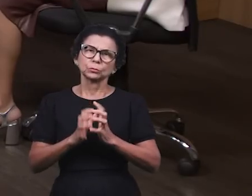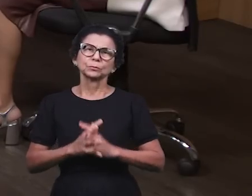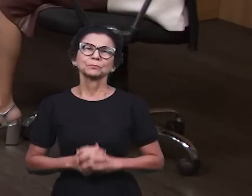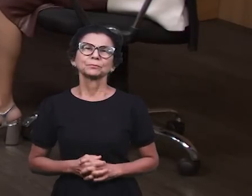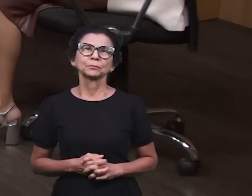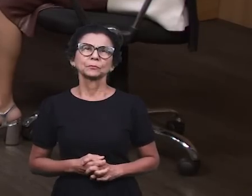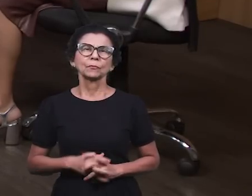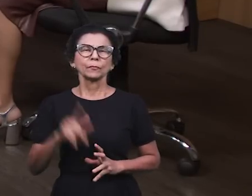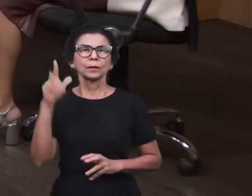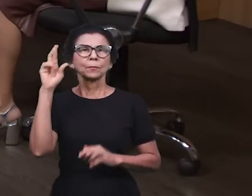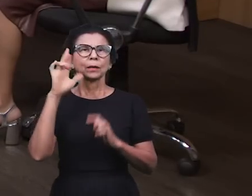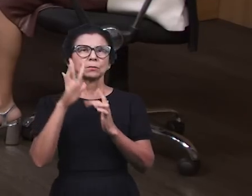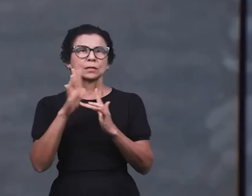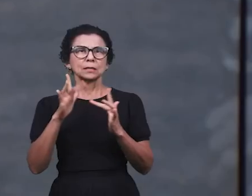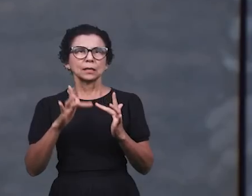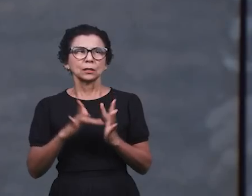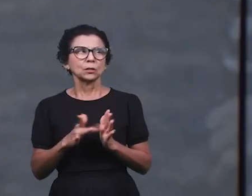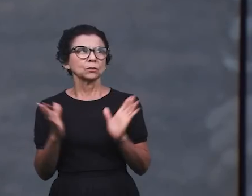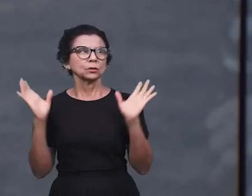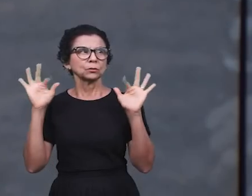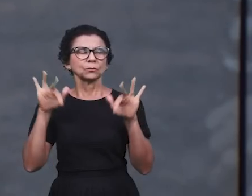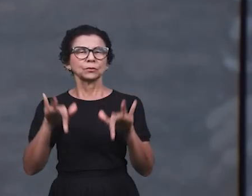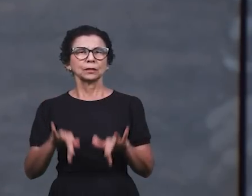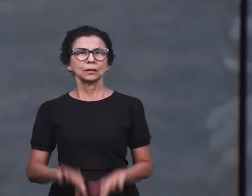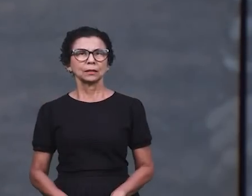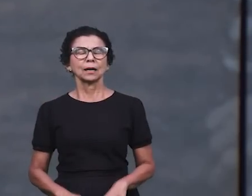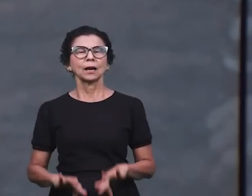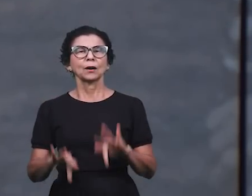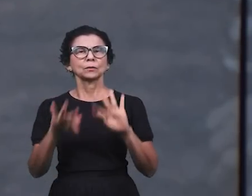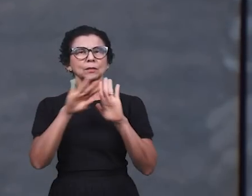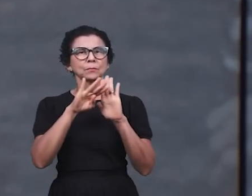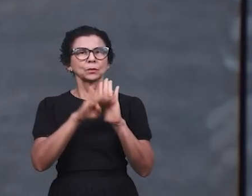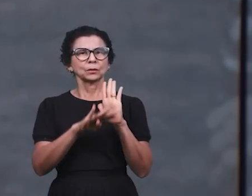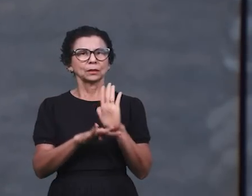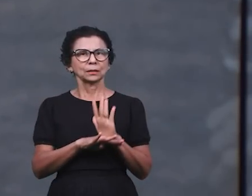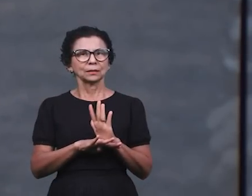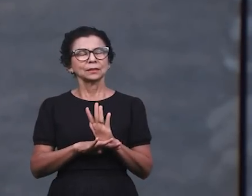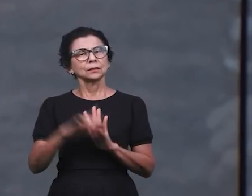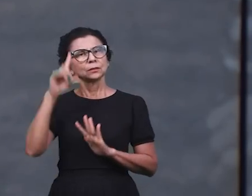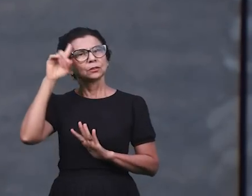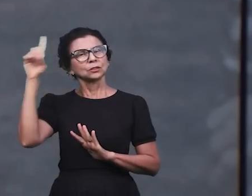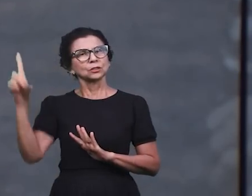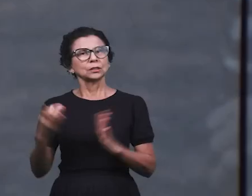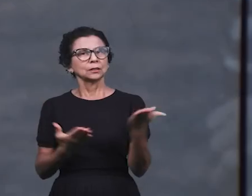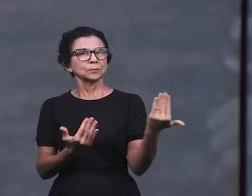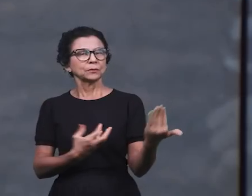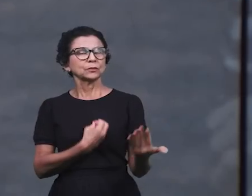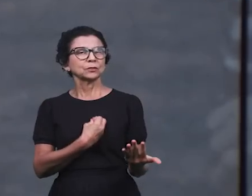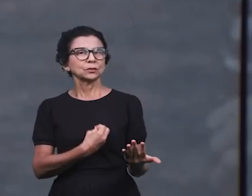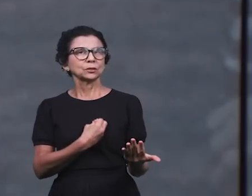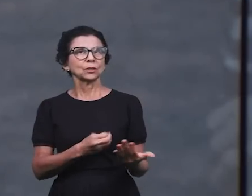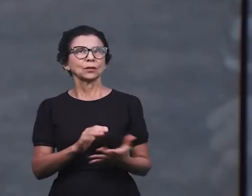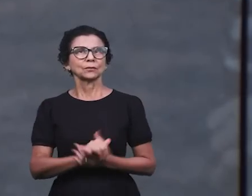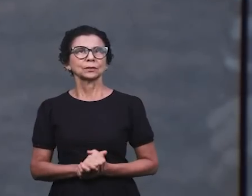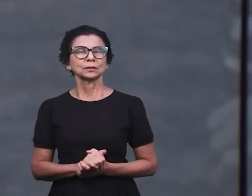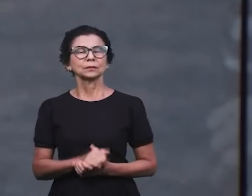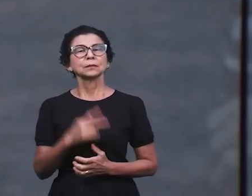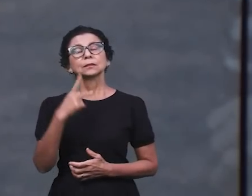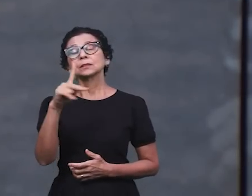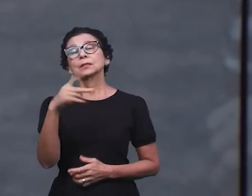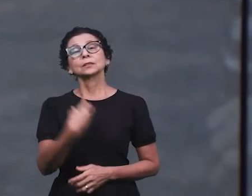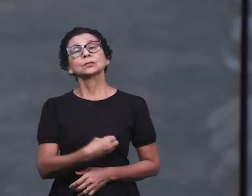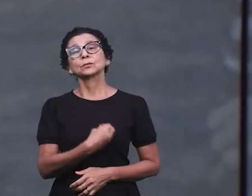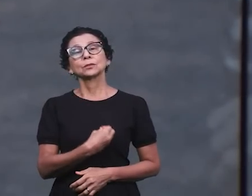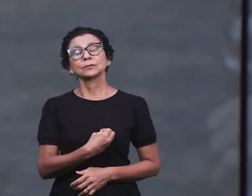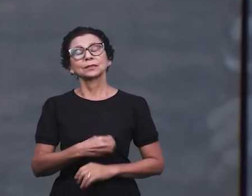bom? Queridos, a paz do Senhor, nós estamos chegando ao final de mais uma edição do programa Os Dias da Minha Mocidade. Como estão os dias